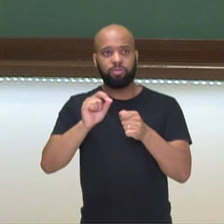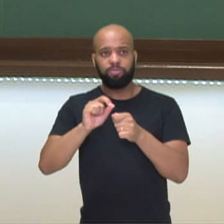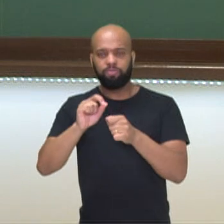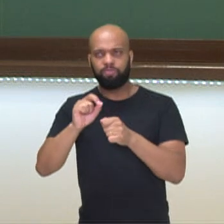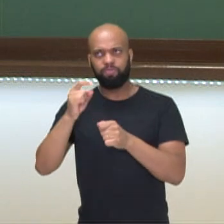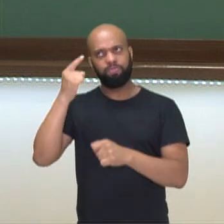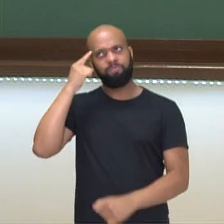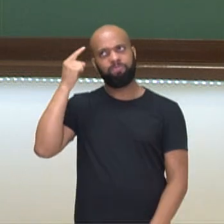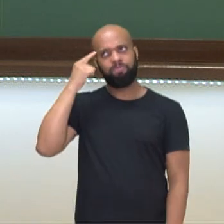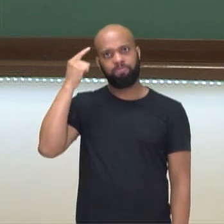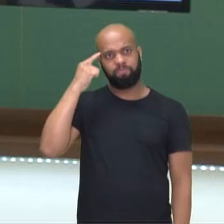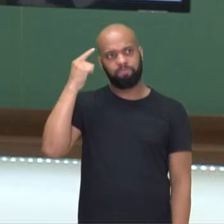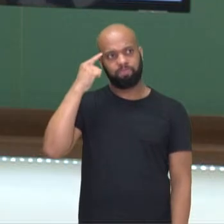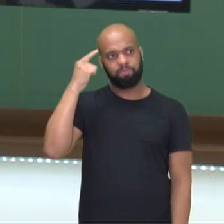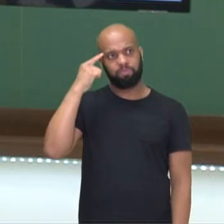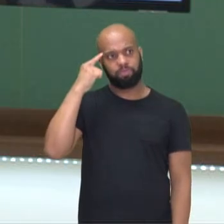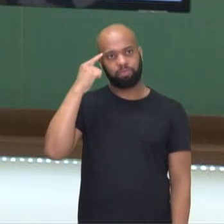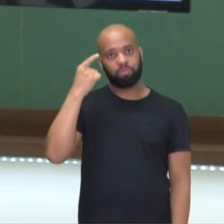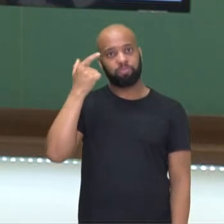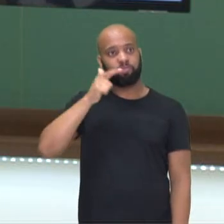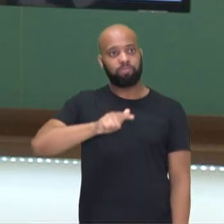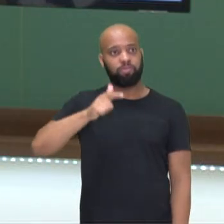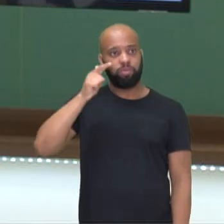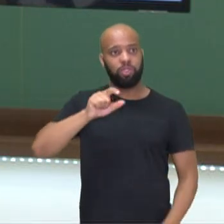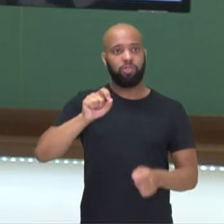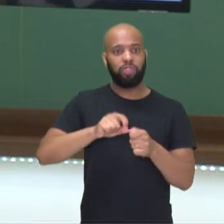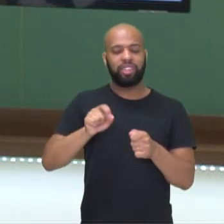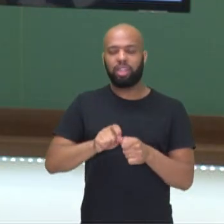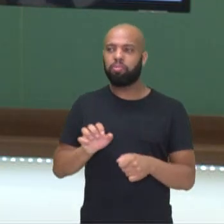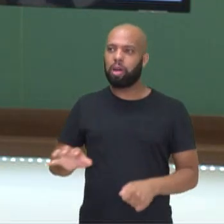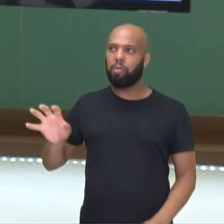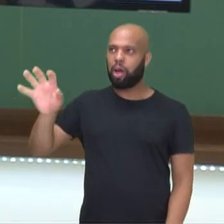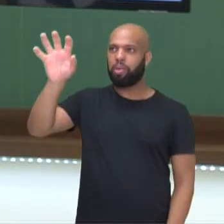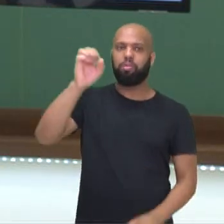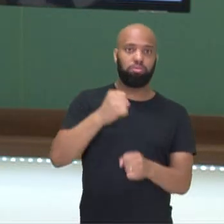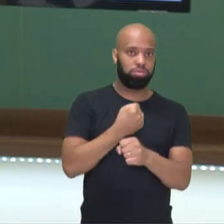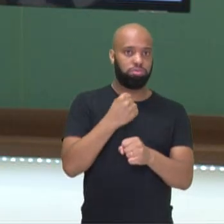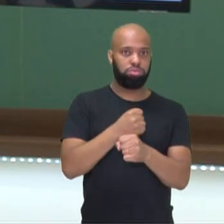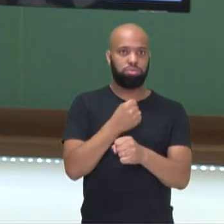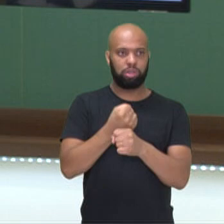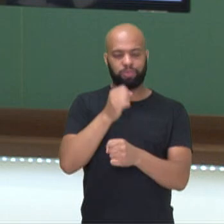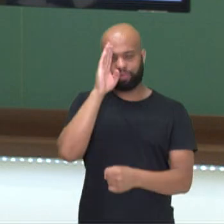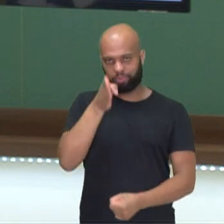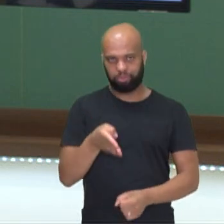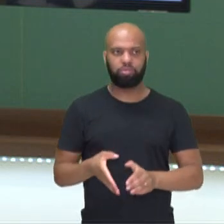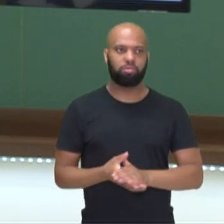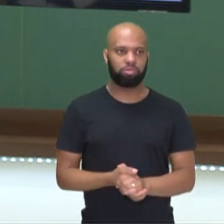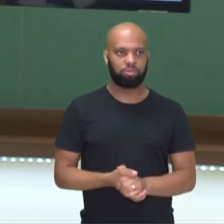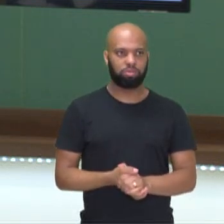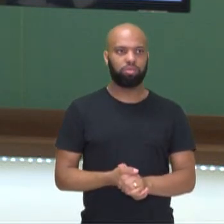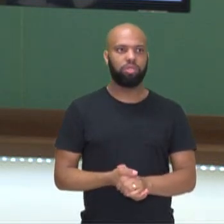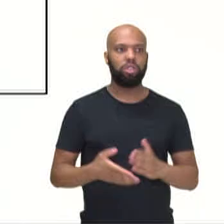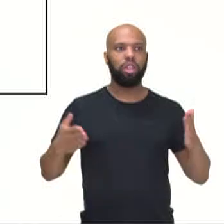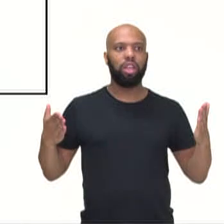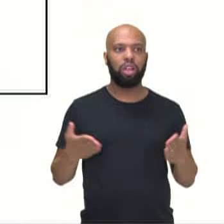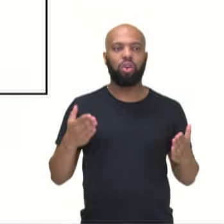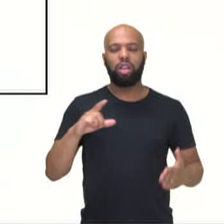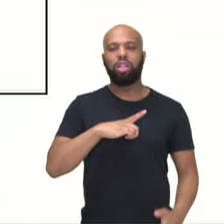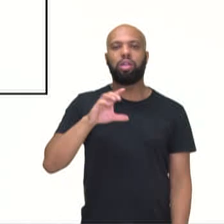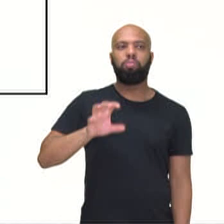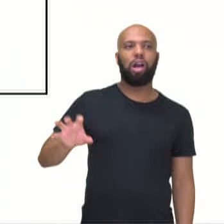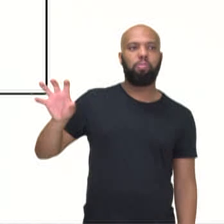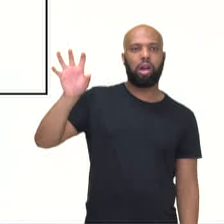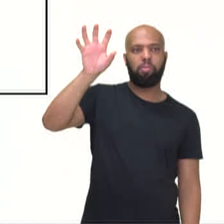foi pensado para que se construísse essas regiões geográficas imediatas. Já as regiões